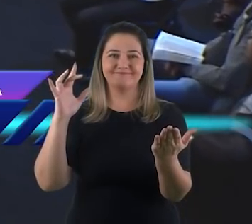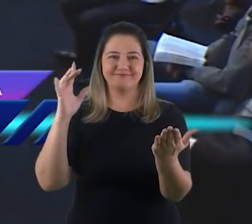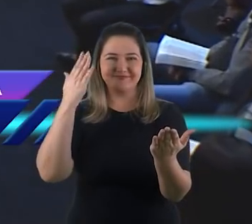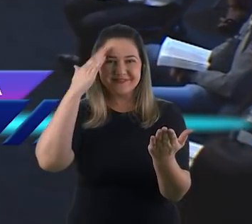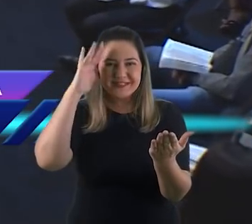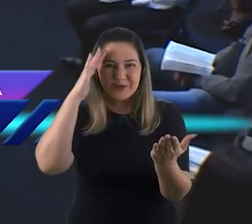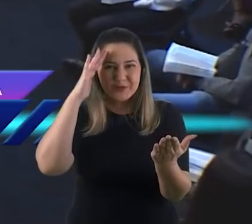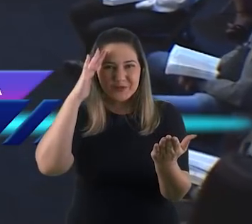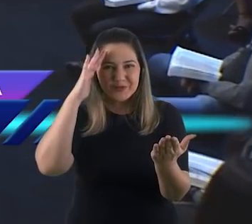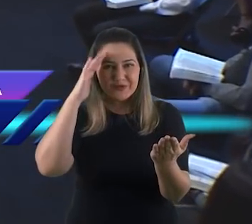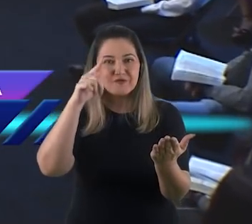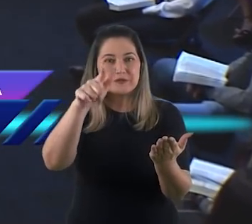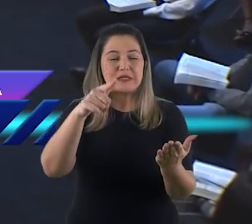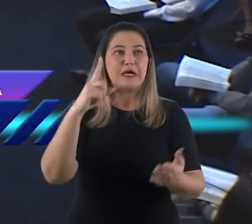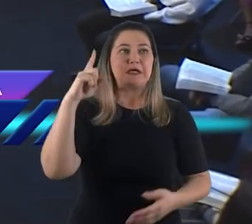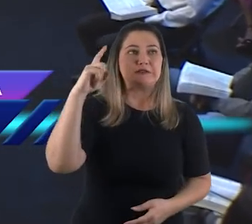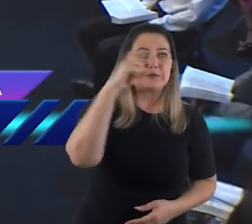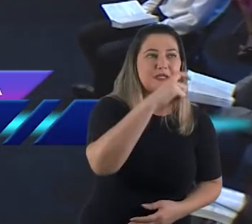A Bíblia é um tesouro